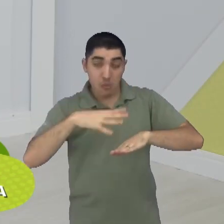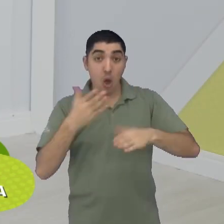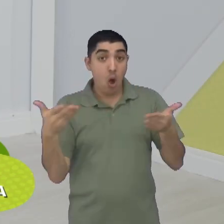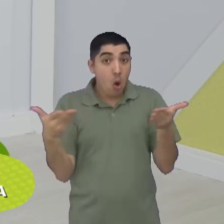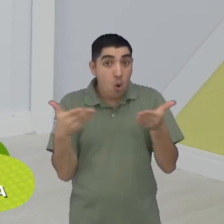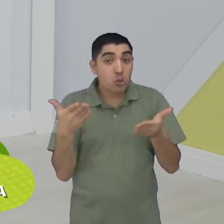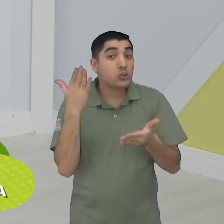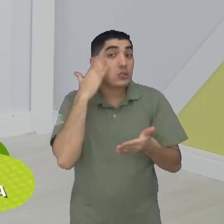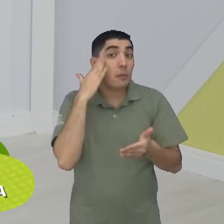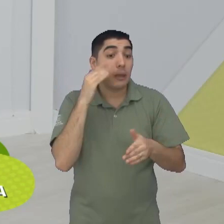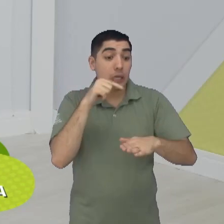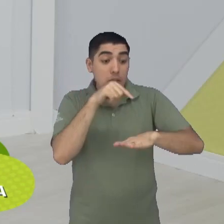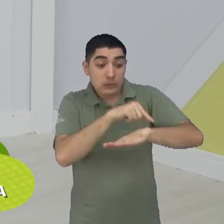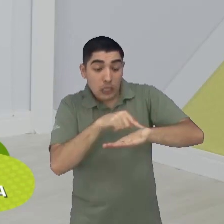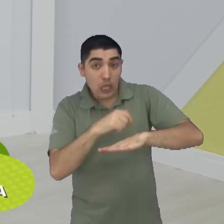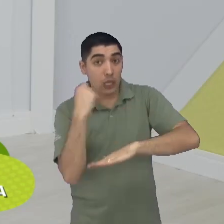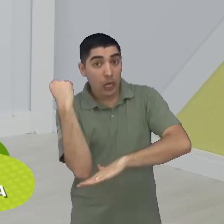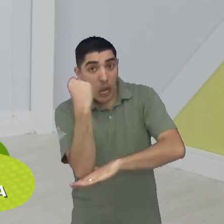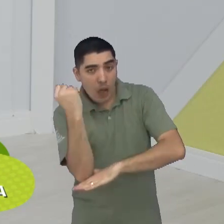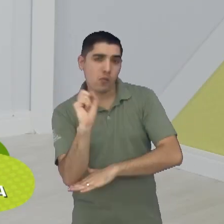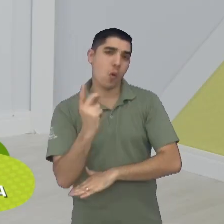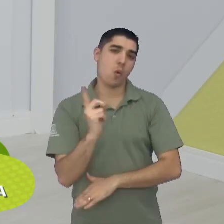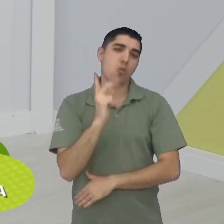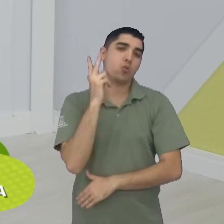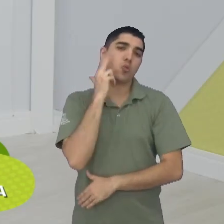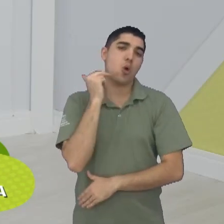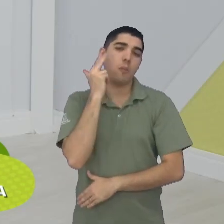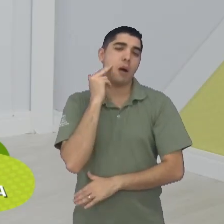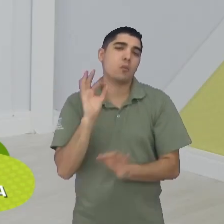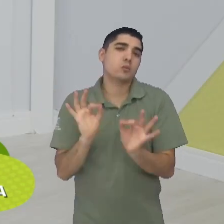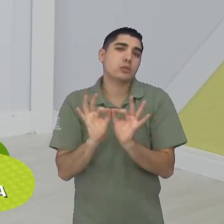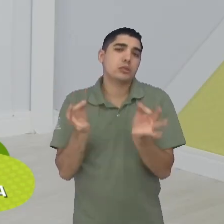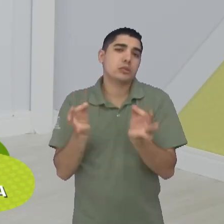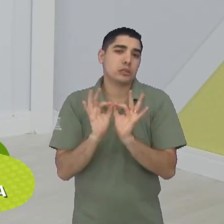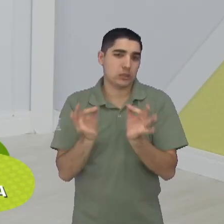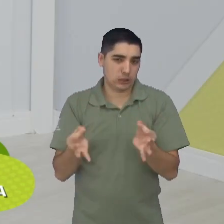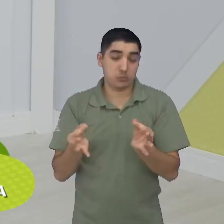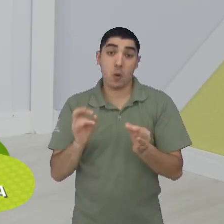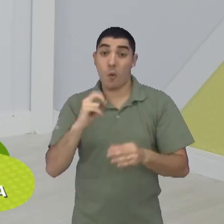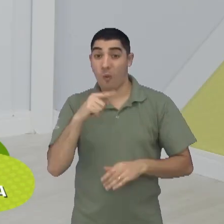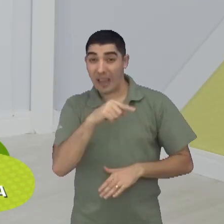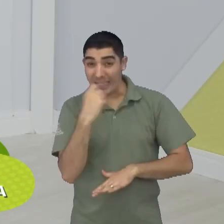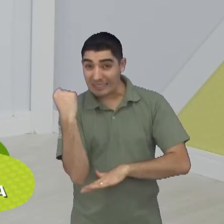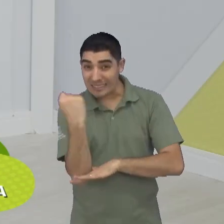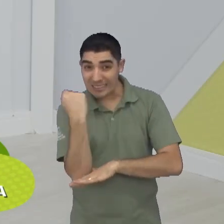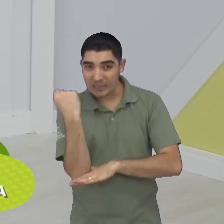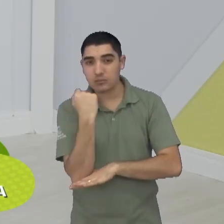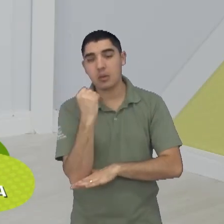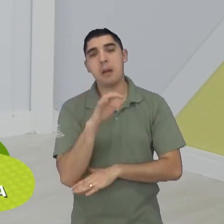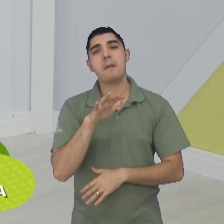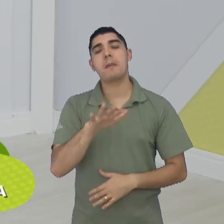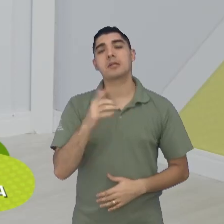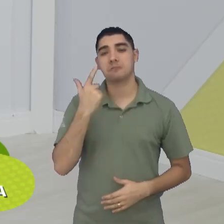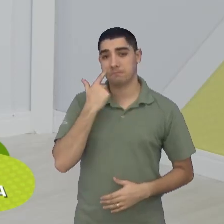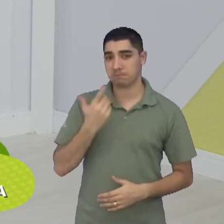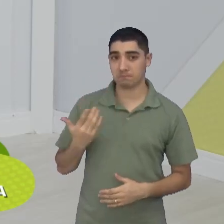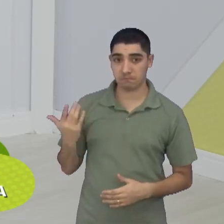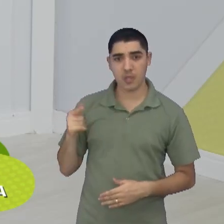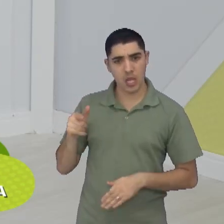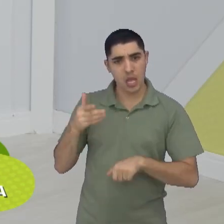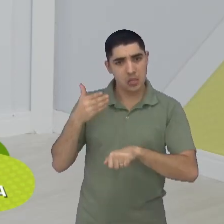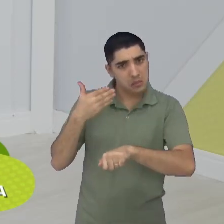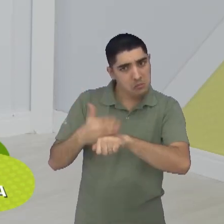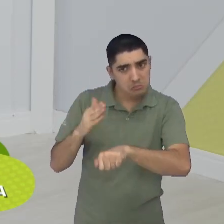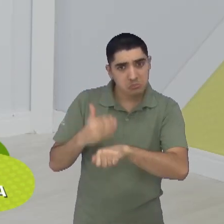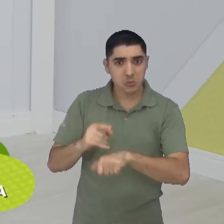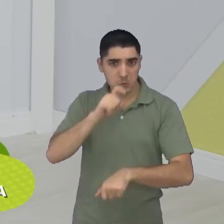para saber qual é o grau dessa lesão, né? Se é só uma torção ou se tem um problema mais grave. Mas, Paulo, primeiro, esse treinamento do São